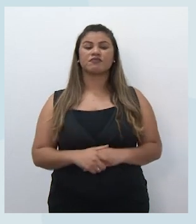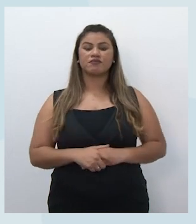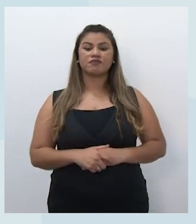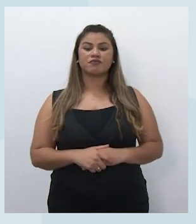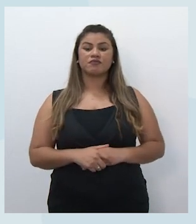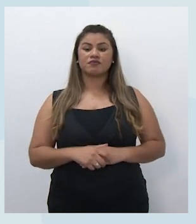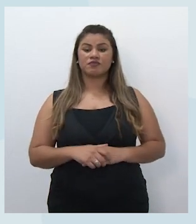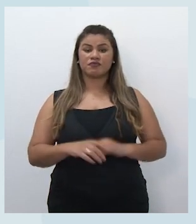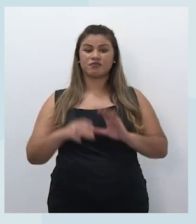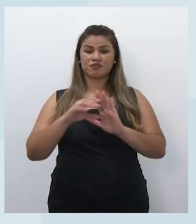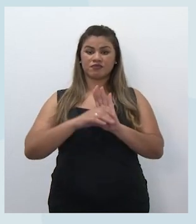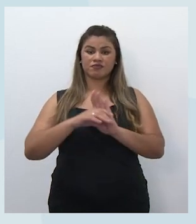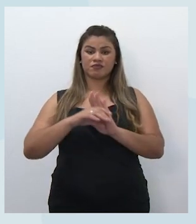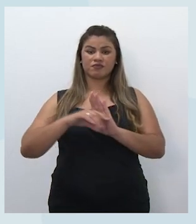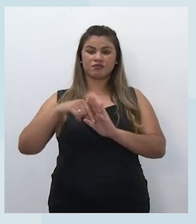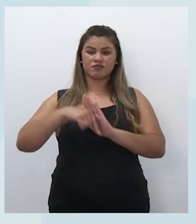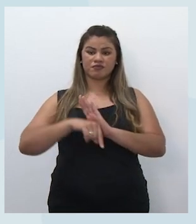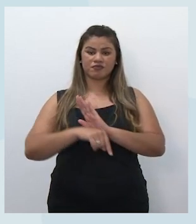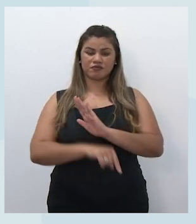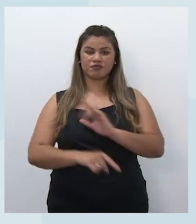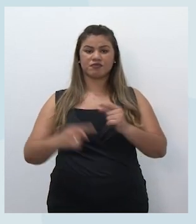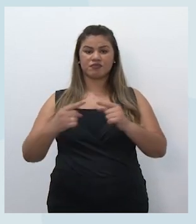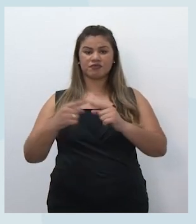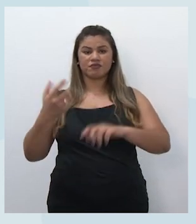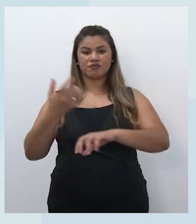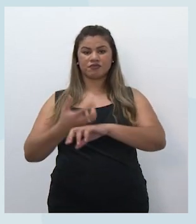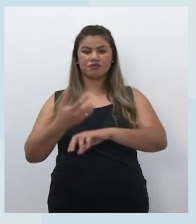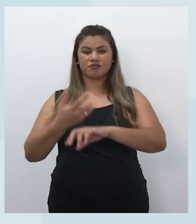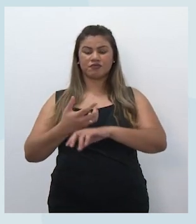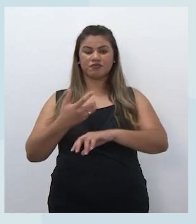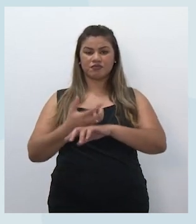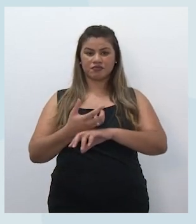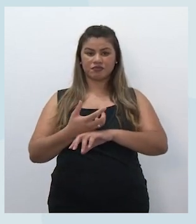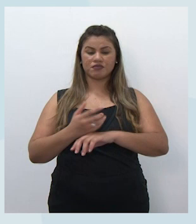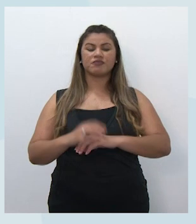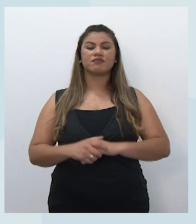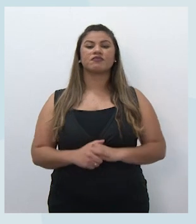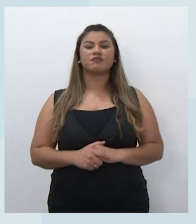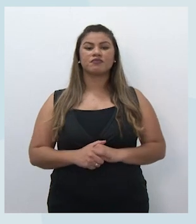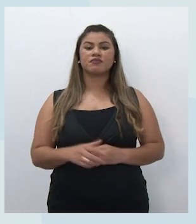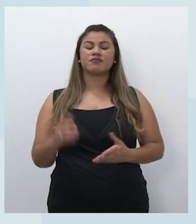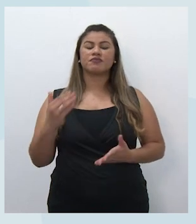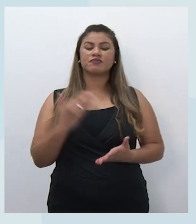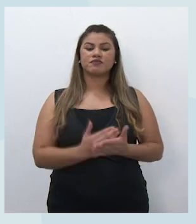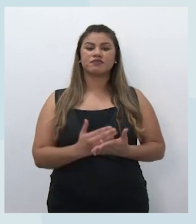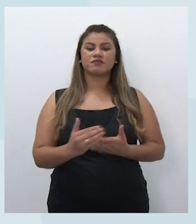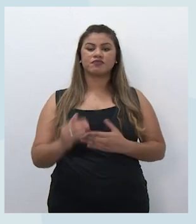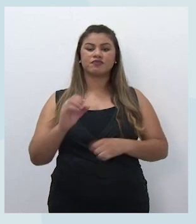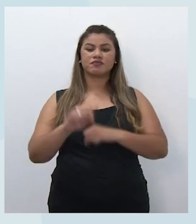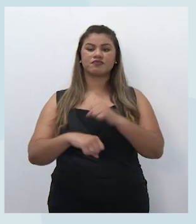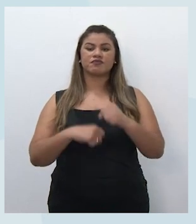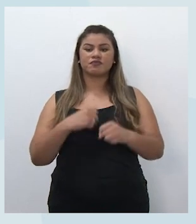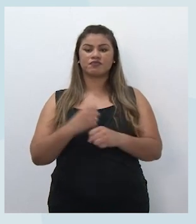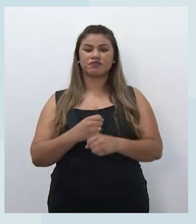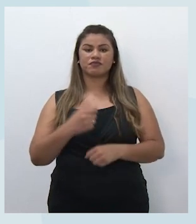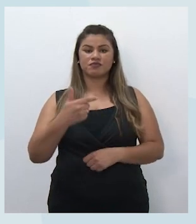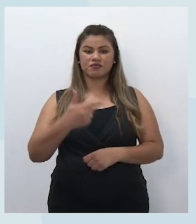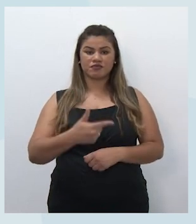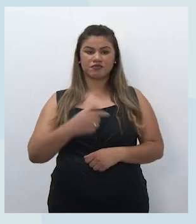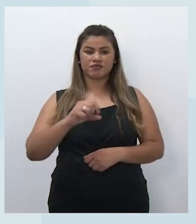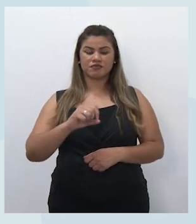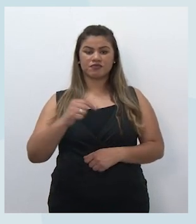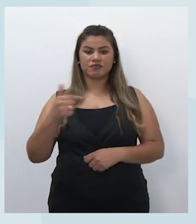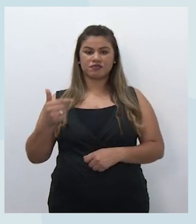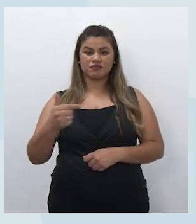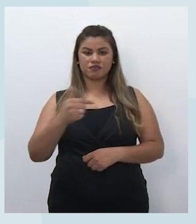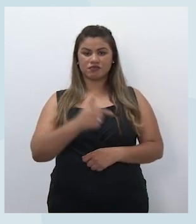que são os itinerários formativos por área do conhecimento, iniciarão somente em 2022, ou seja, a partir da